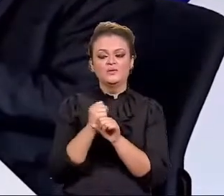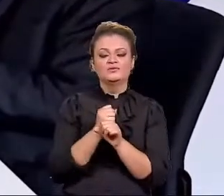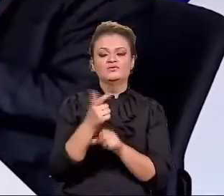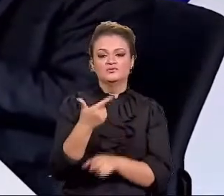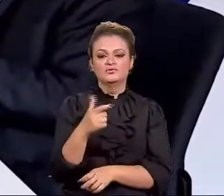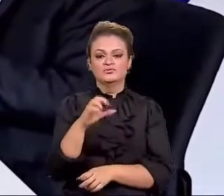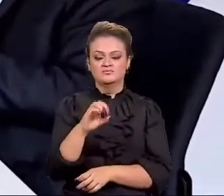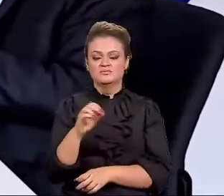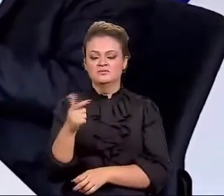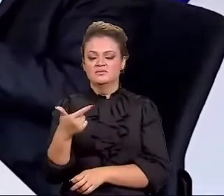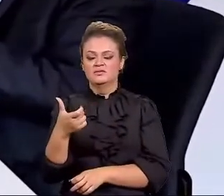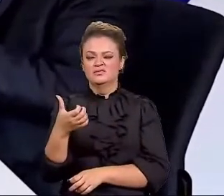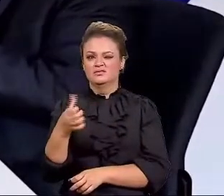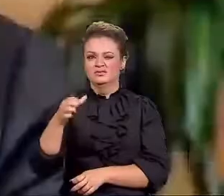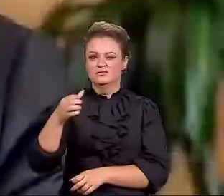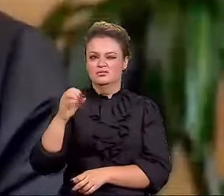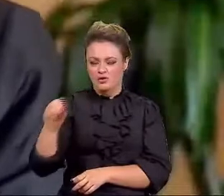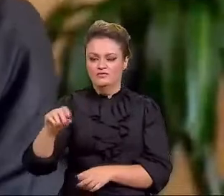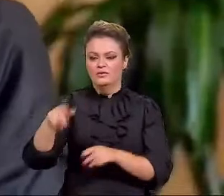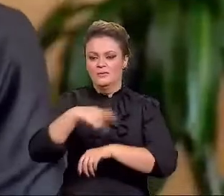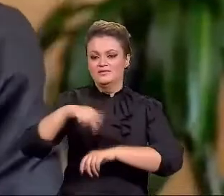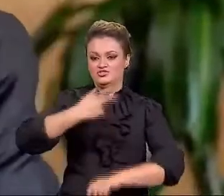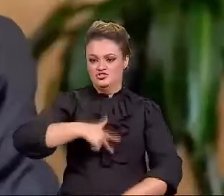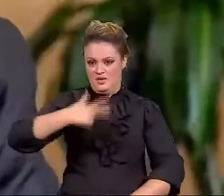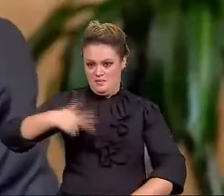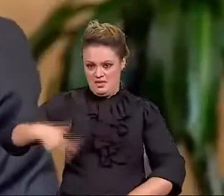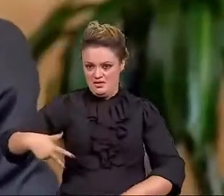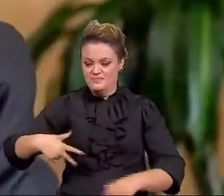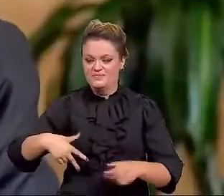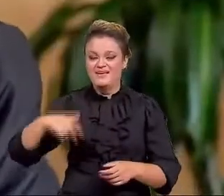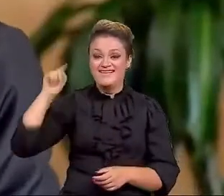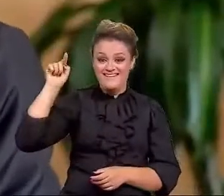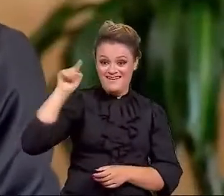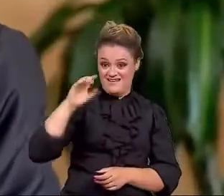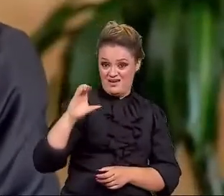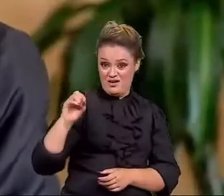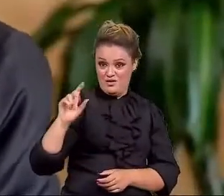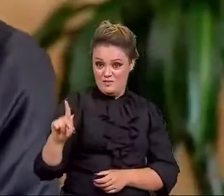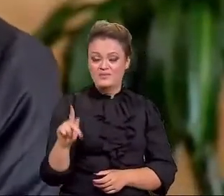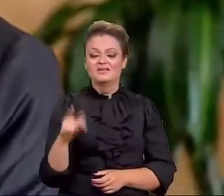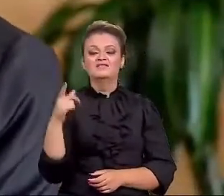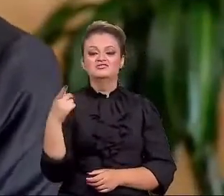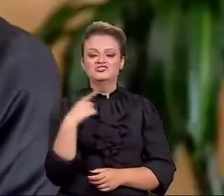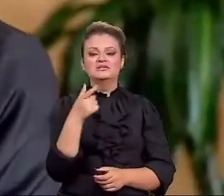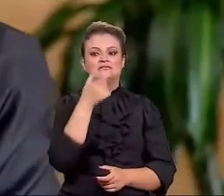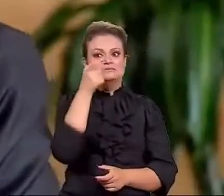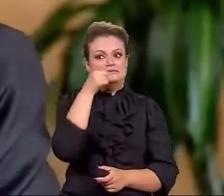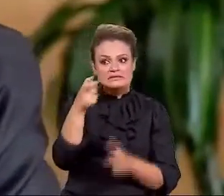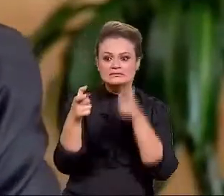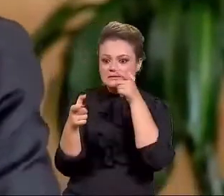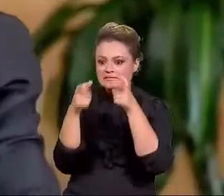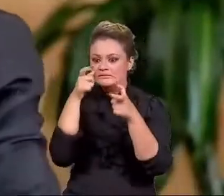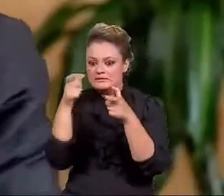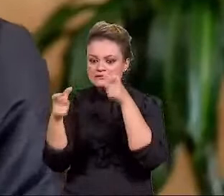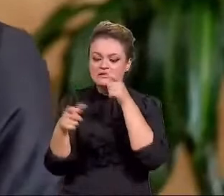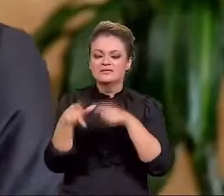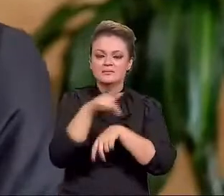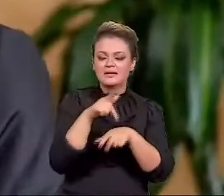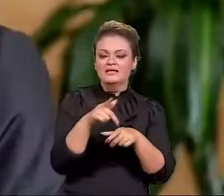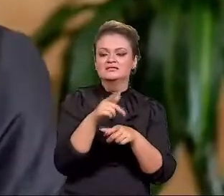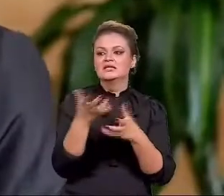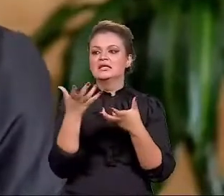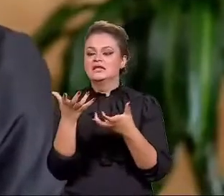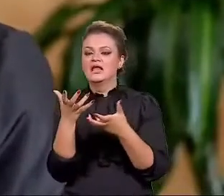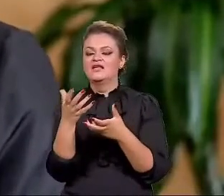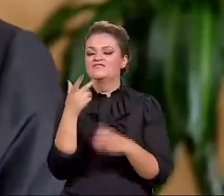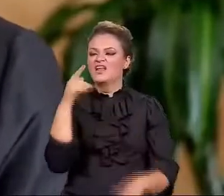COP, havia uma comunhão de interesse dos países ricos para culpar a China pela poluição